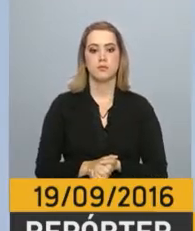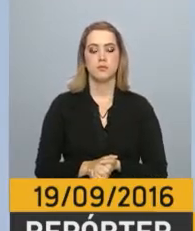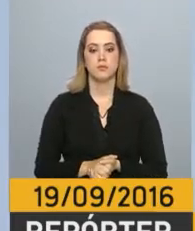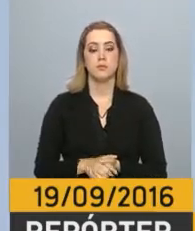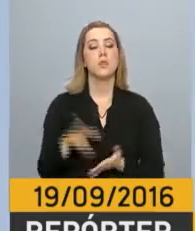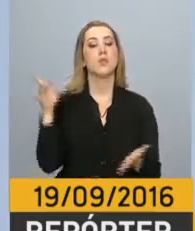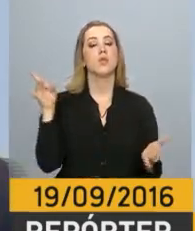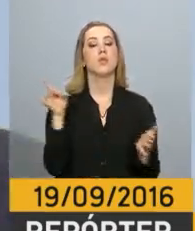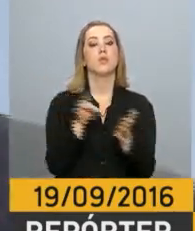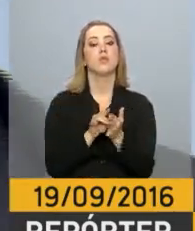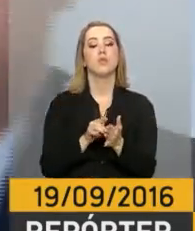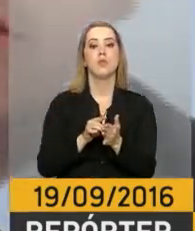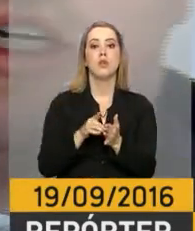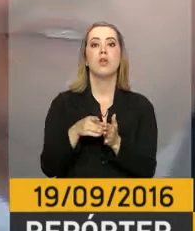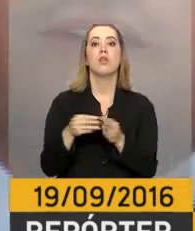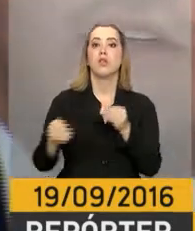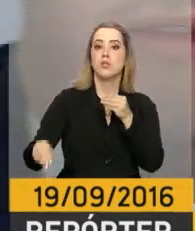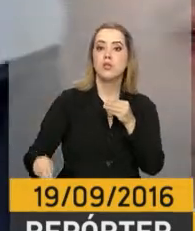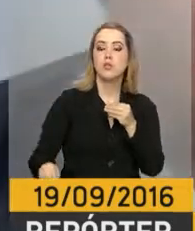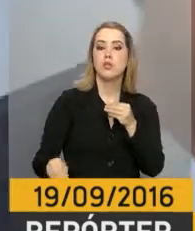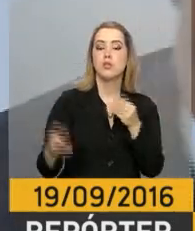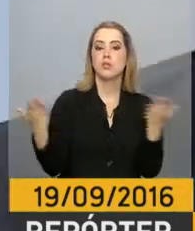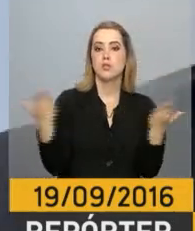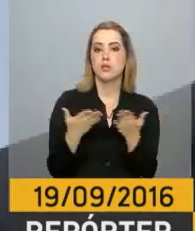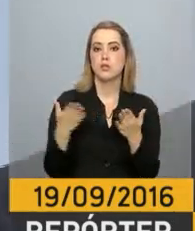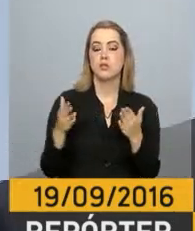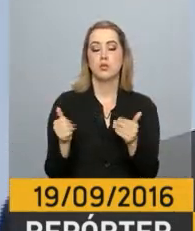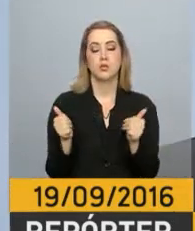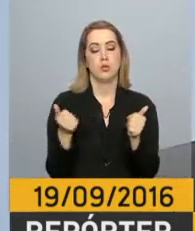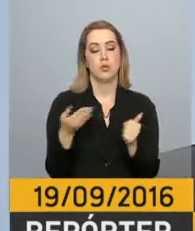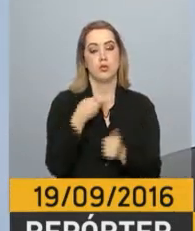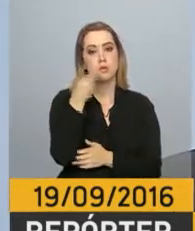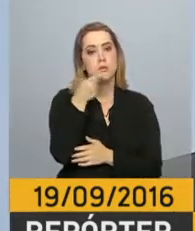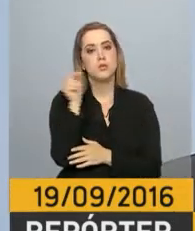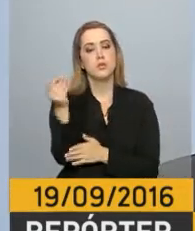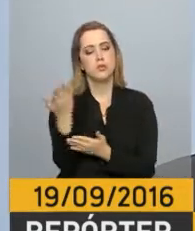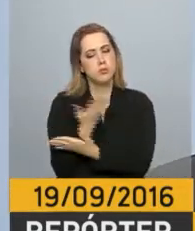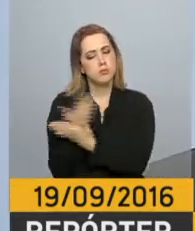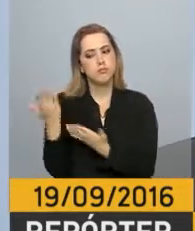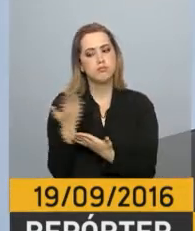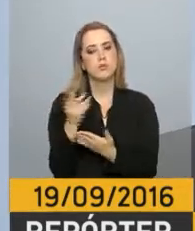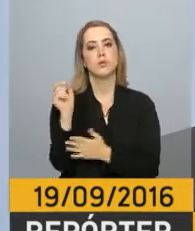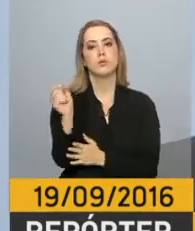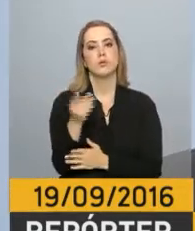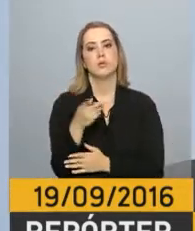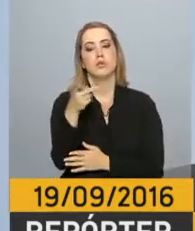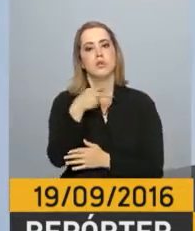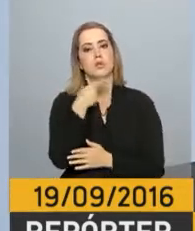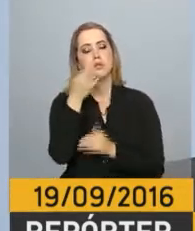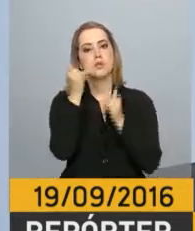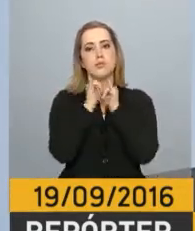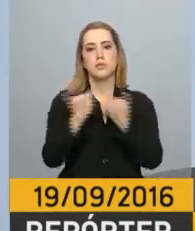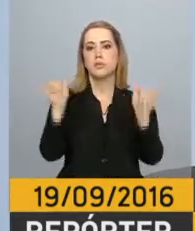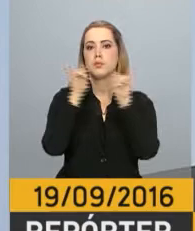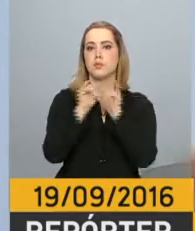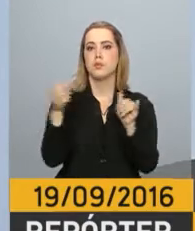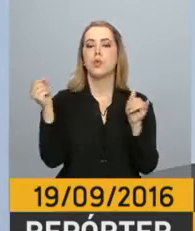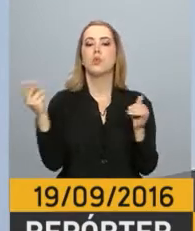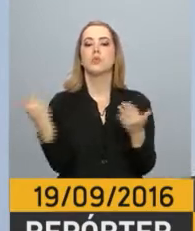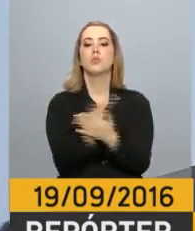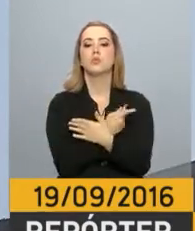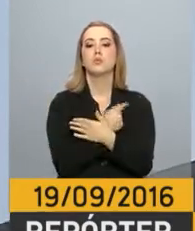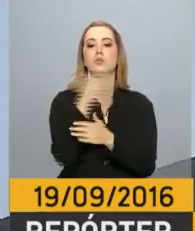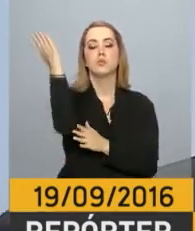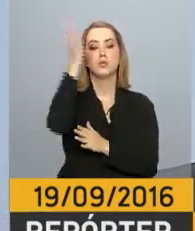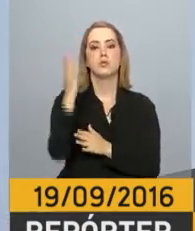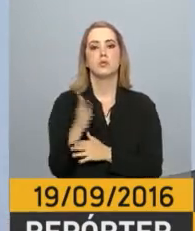Na verdade, complementando o que o ministro Moreira Franco falou, primeiro trazer a notícia de fato de como as coisas aconteceram no Brasil.